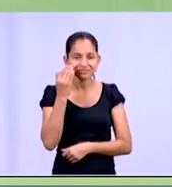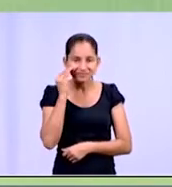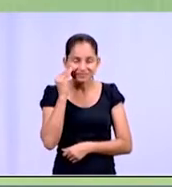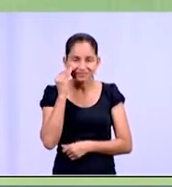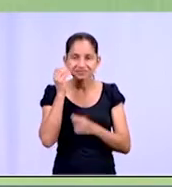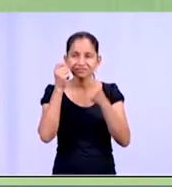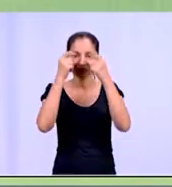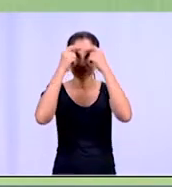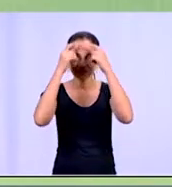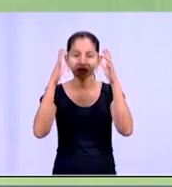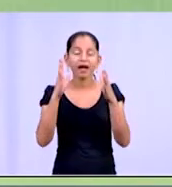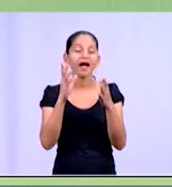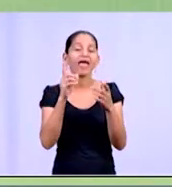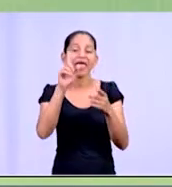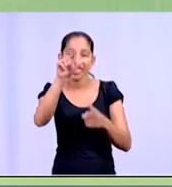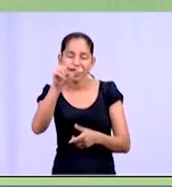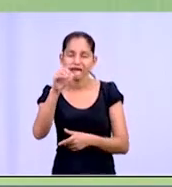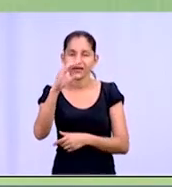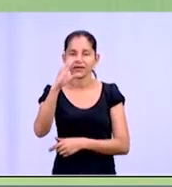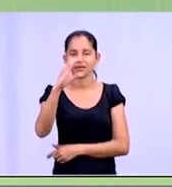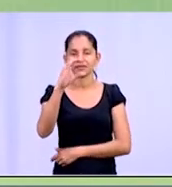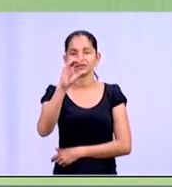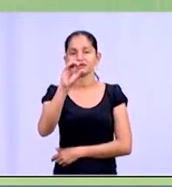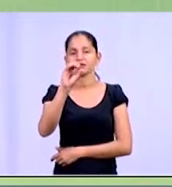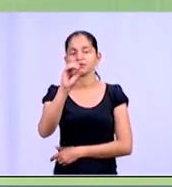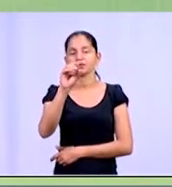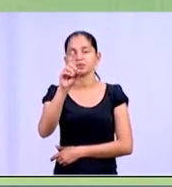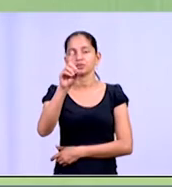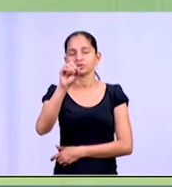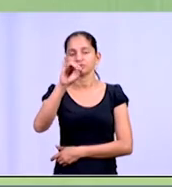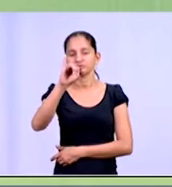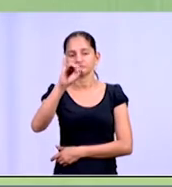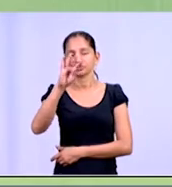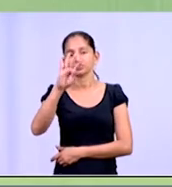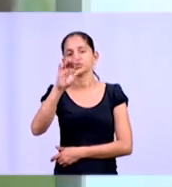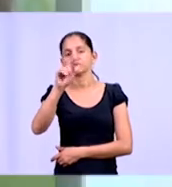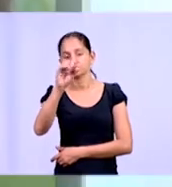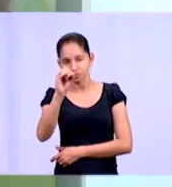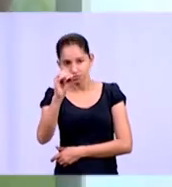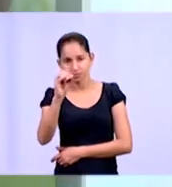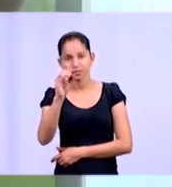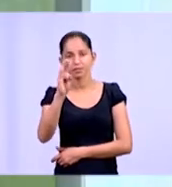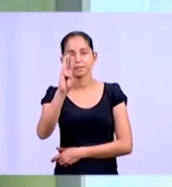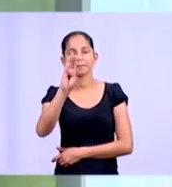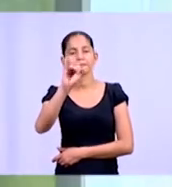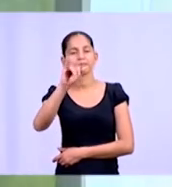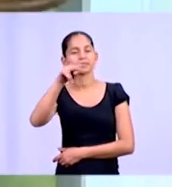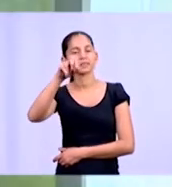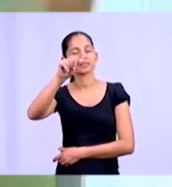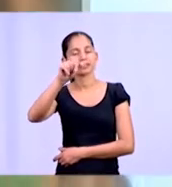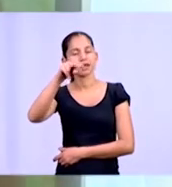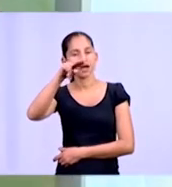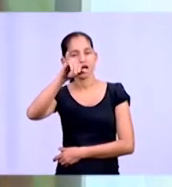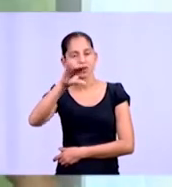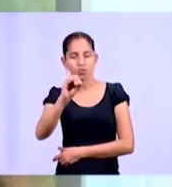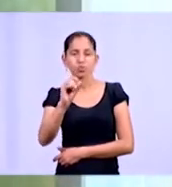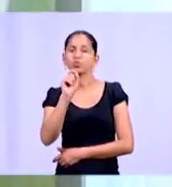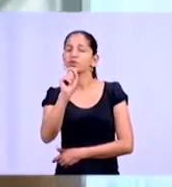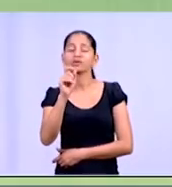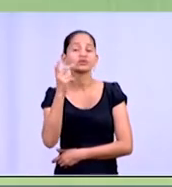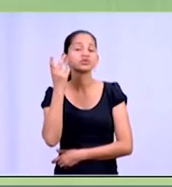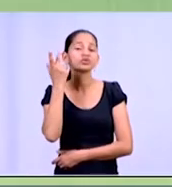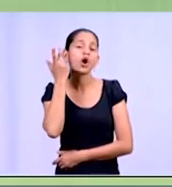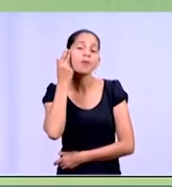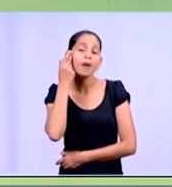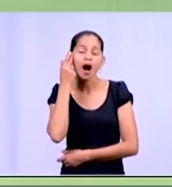Olha esse meu código binário aqui. Desse lado aqui, onde está os zeros e uns, é a linguagem de computador. Desse outro lado é a linguagem